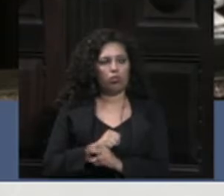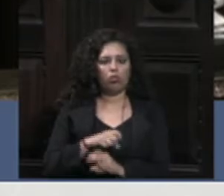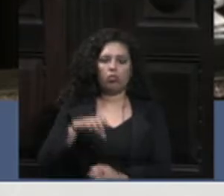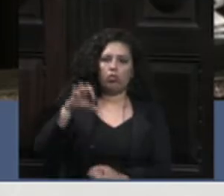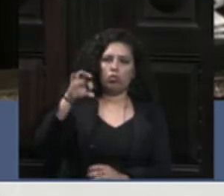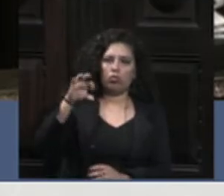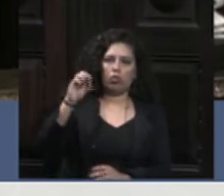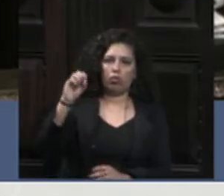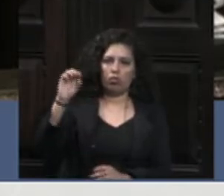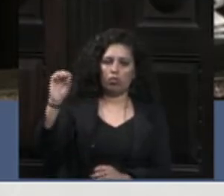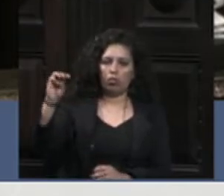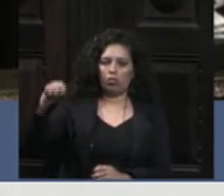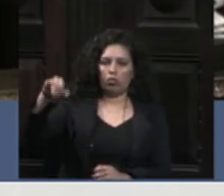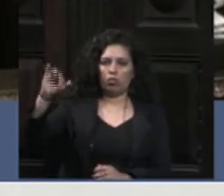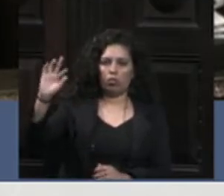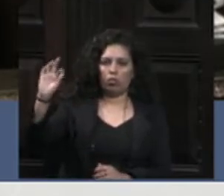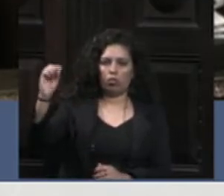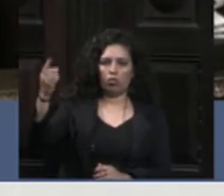900 milhões